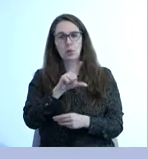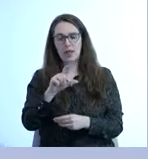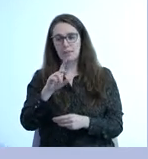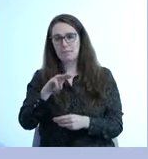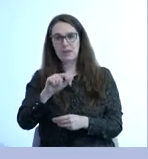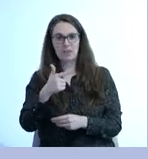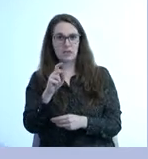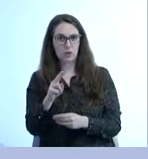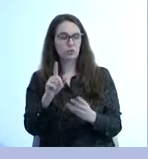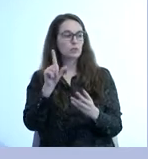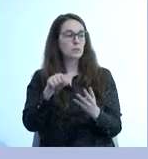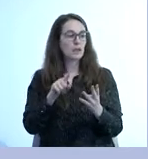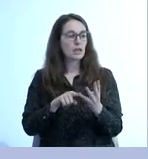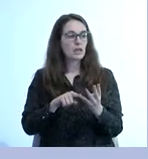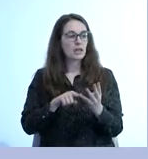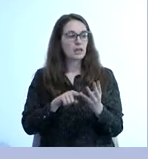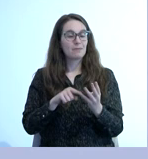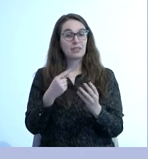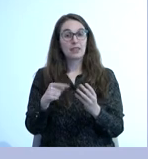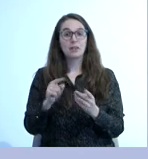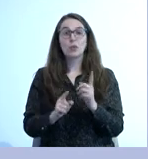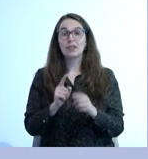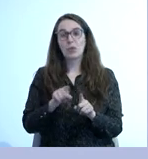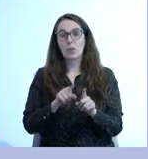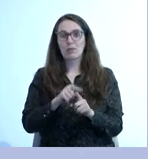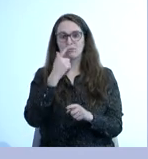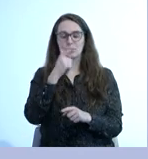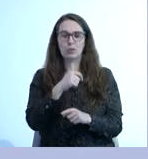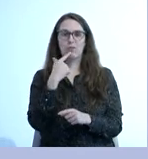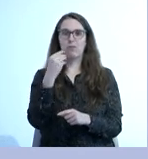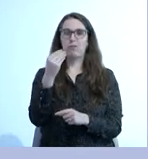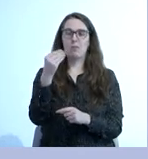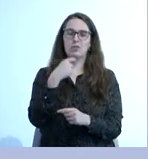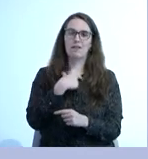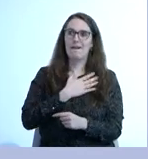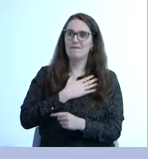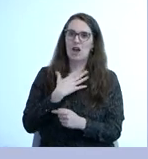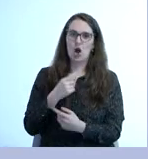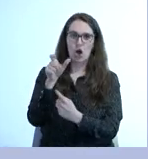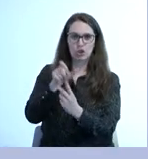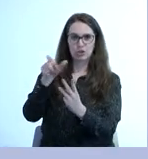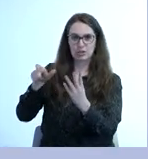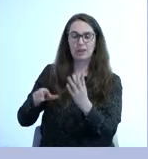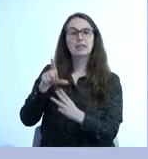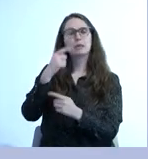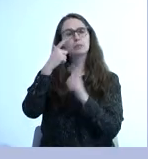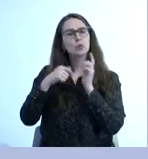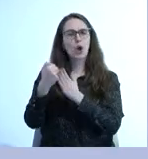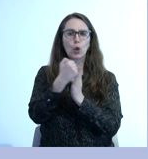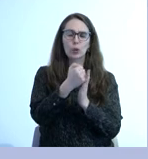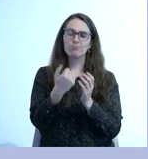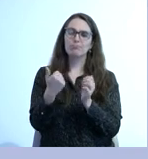são autores de obras que Carrilho da Graça tanto admira, por um lado, mas por outro lado também sempre acompanharam o seu